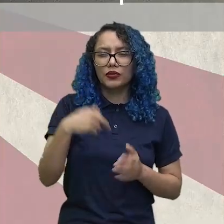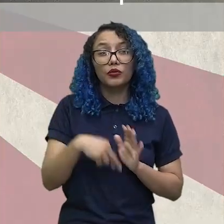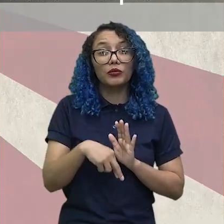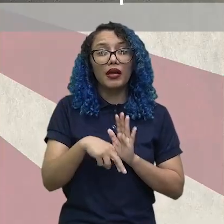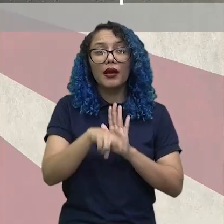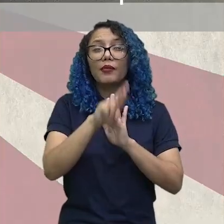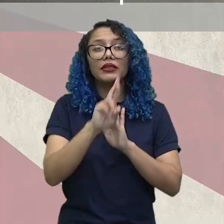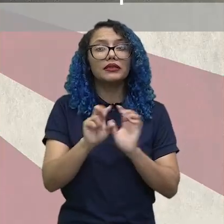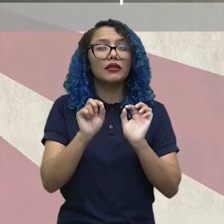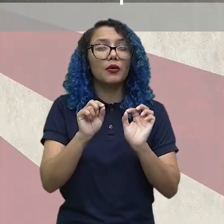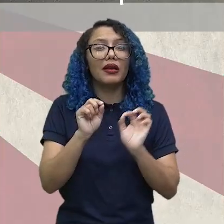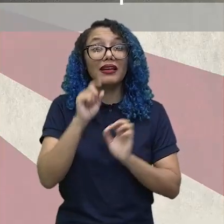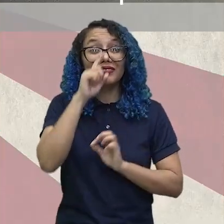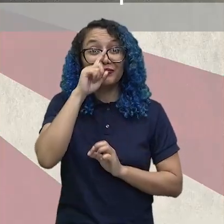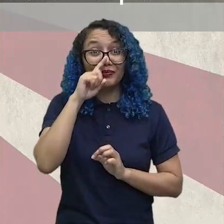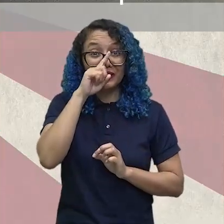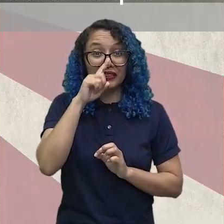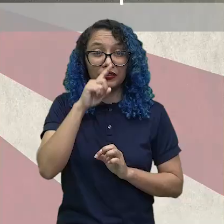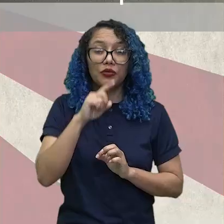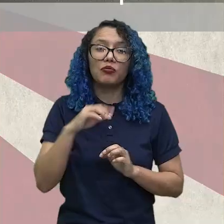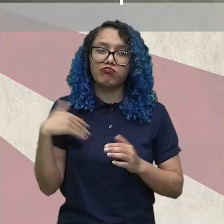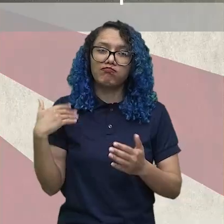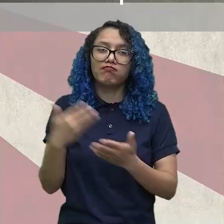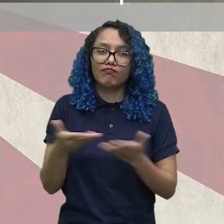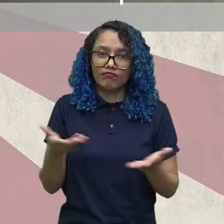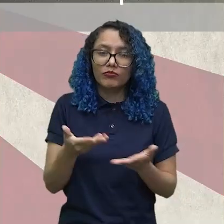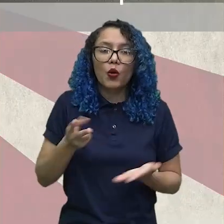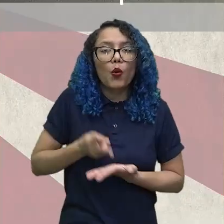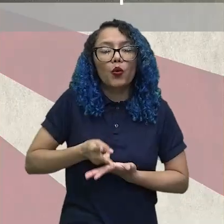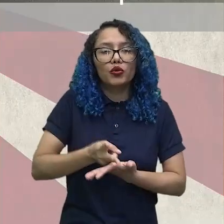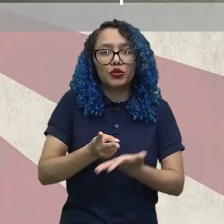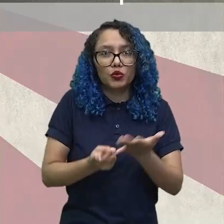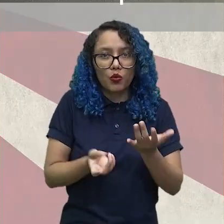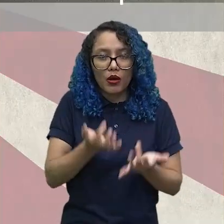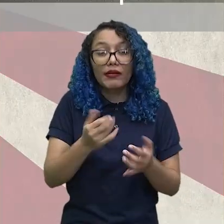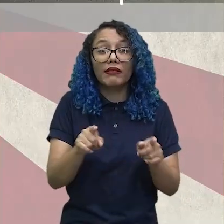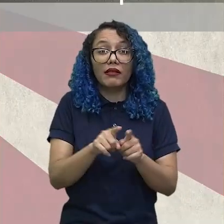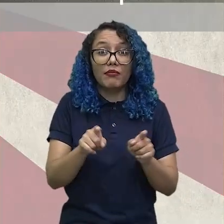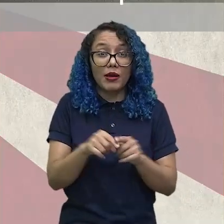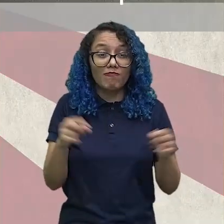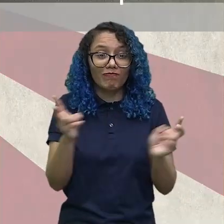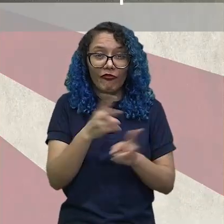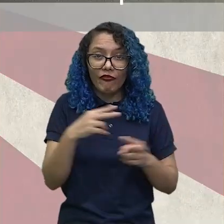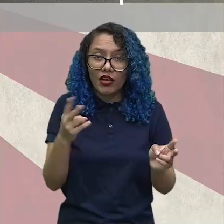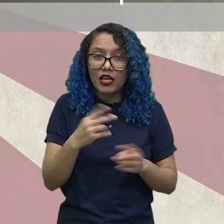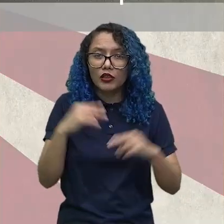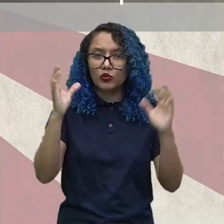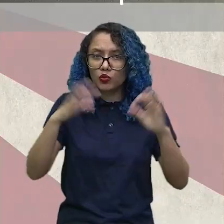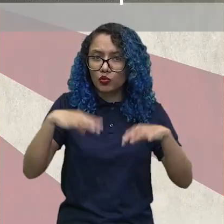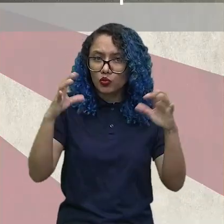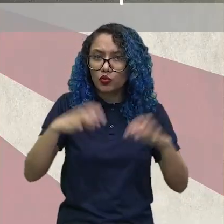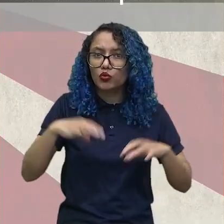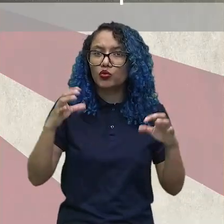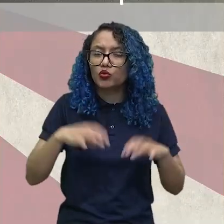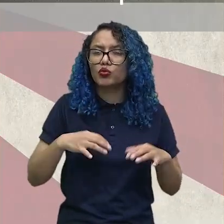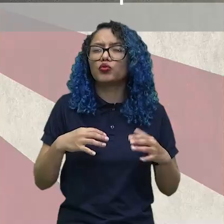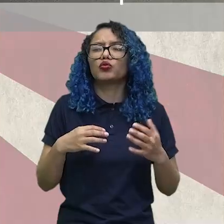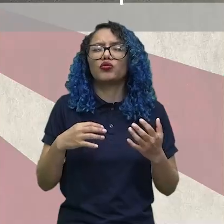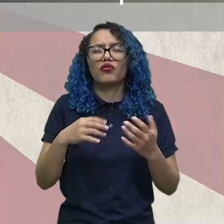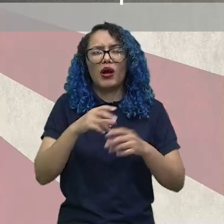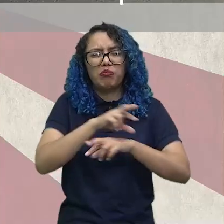um perigo, ainda temos essa ameaça, sem contar a questão do vento, da chuva,